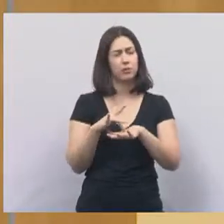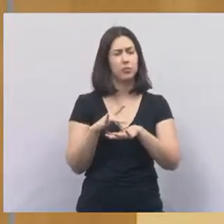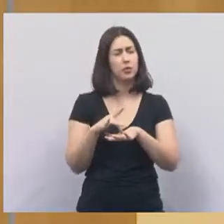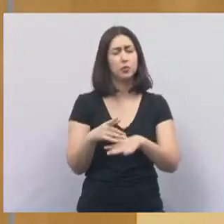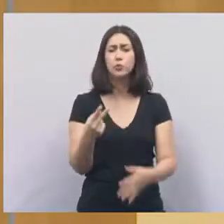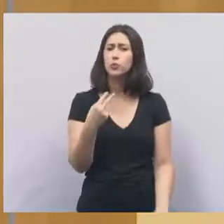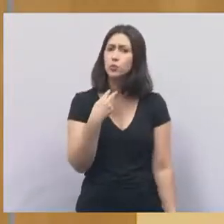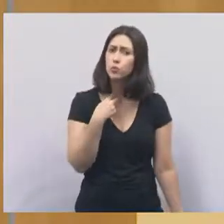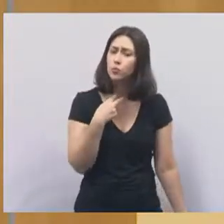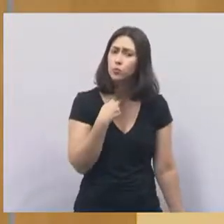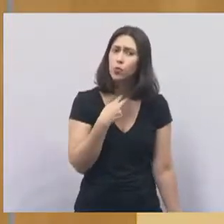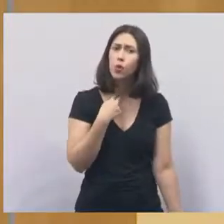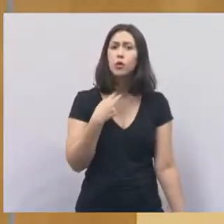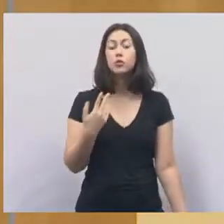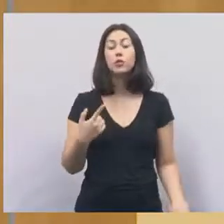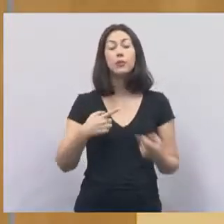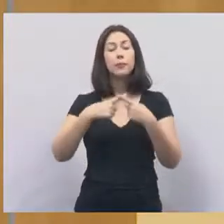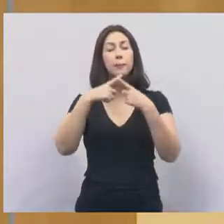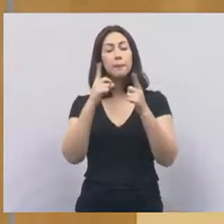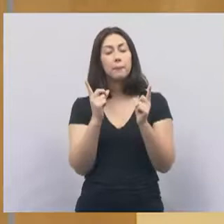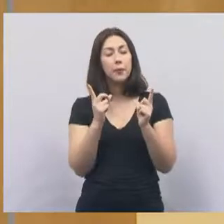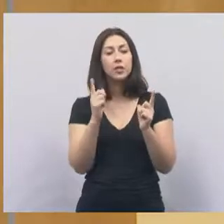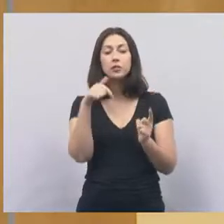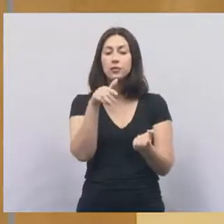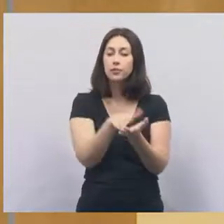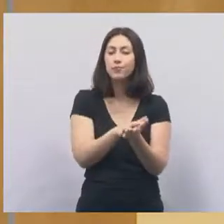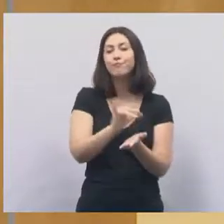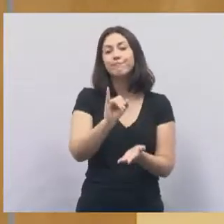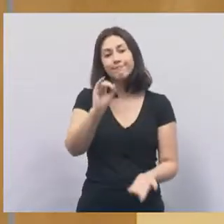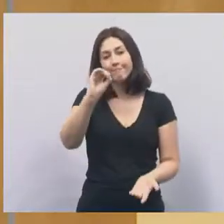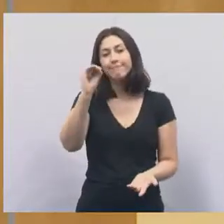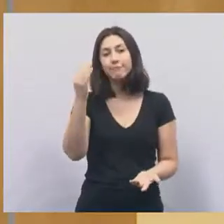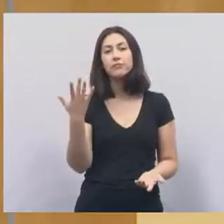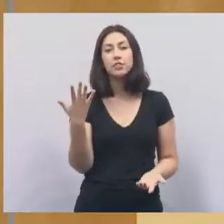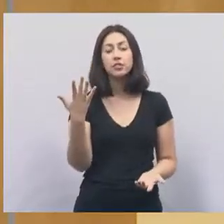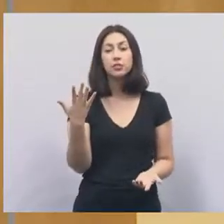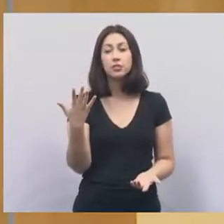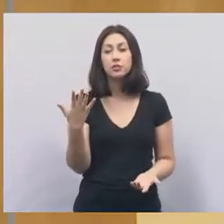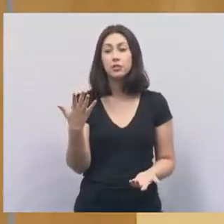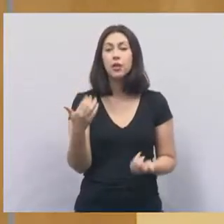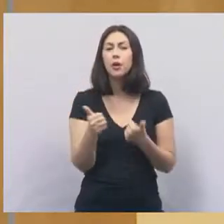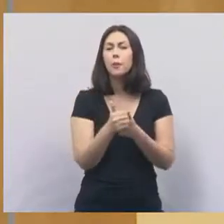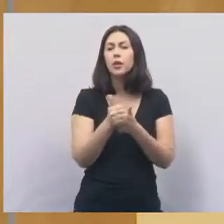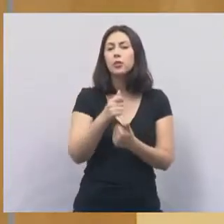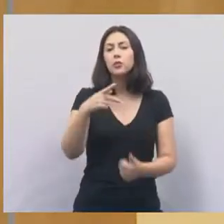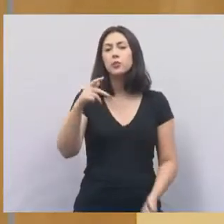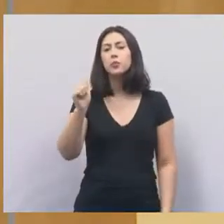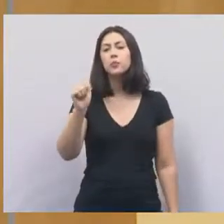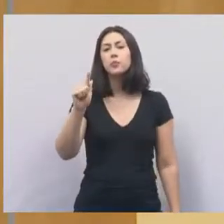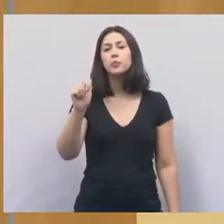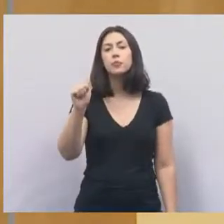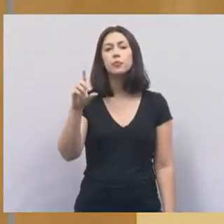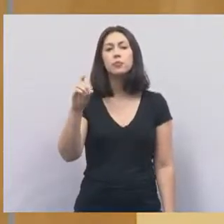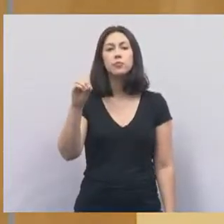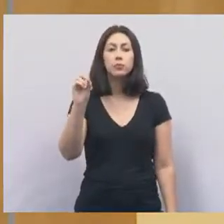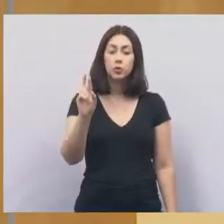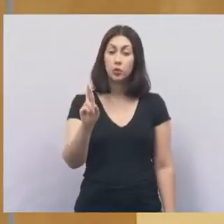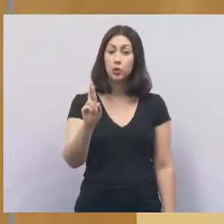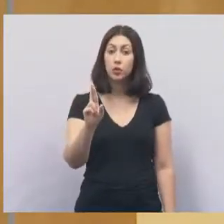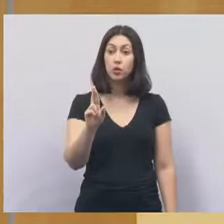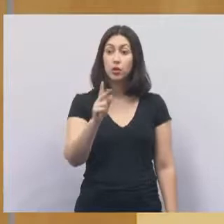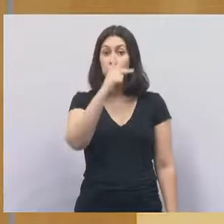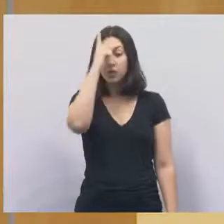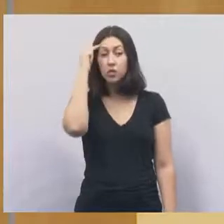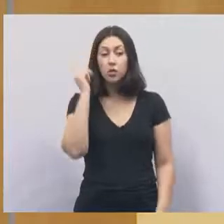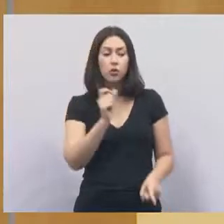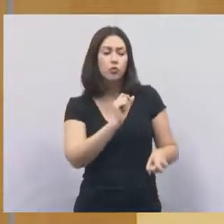não pode fazer isso mas aquele aqui no jacaré acontece você pega o lado do pagador de Andrade quando está seco que lá quem